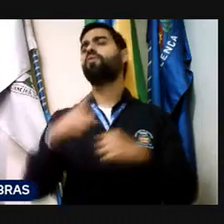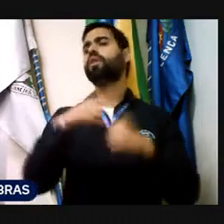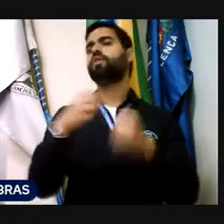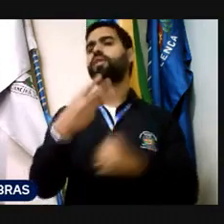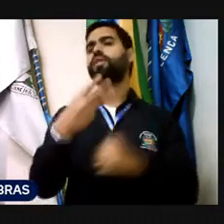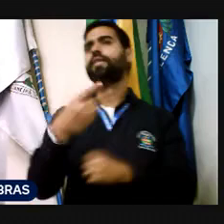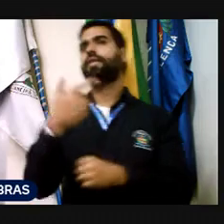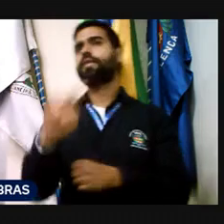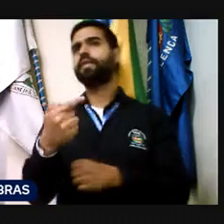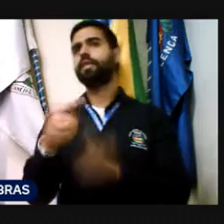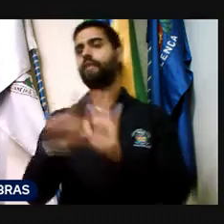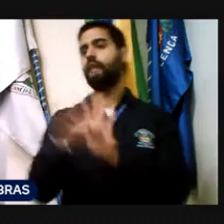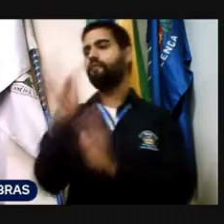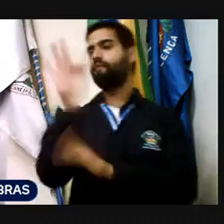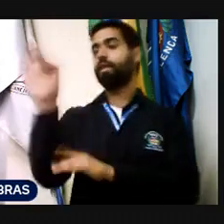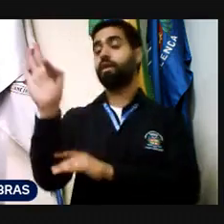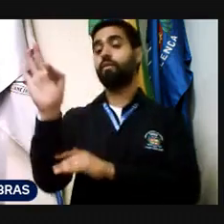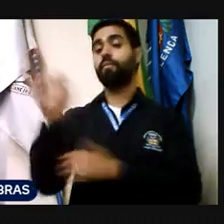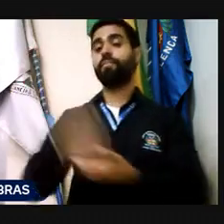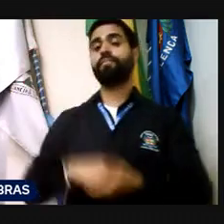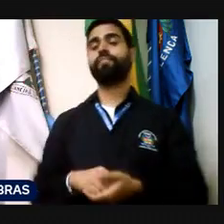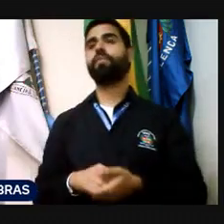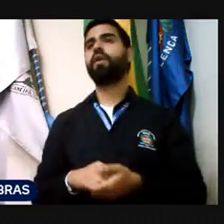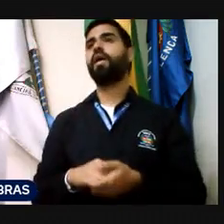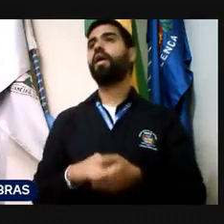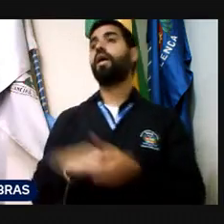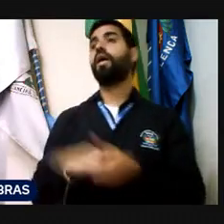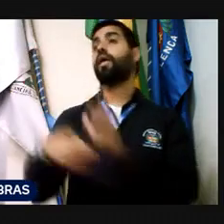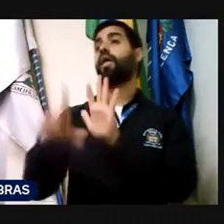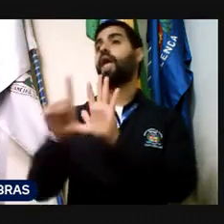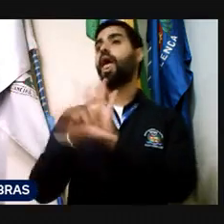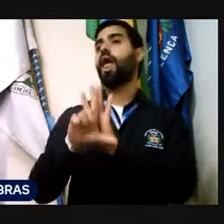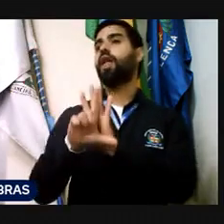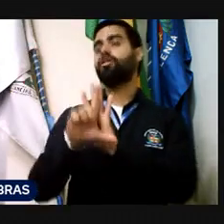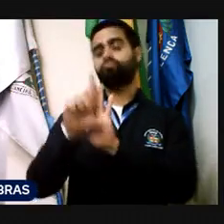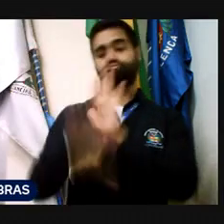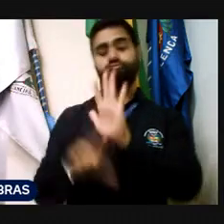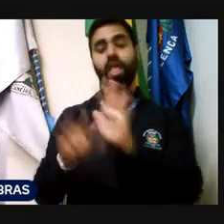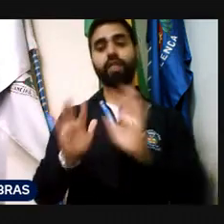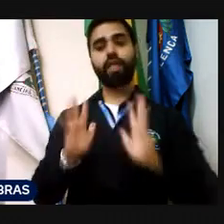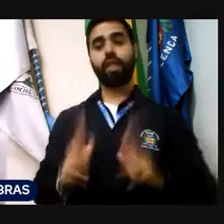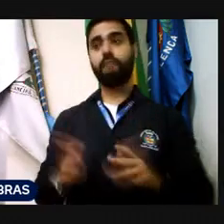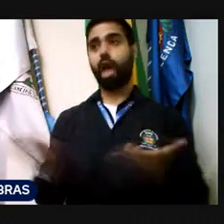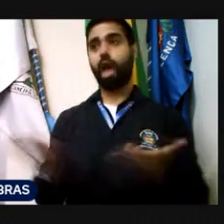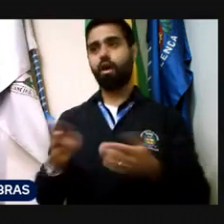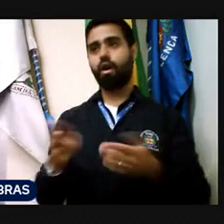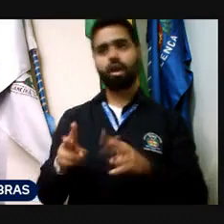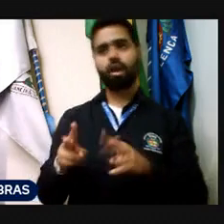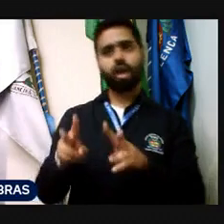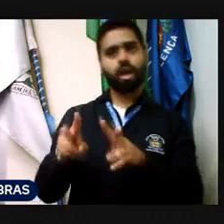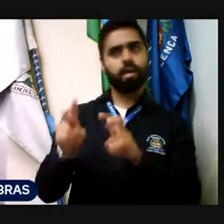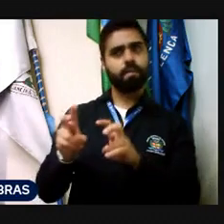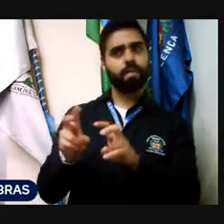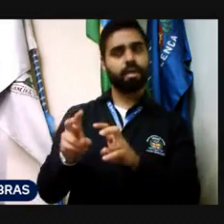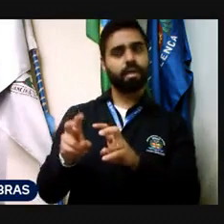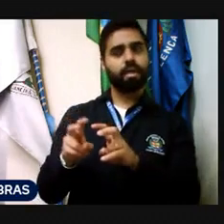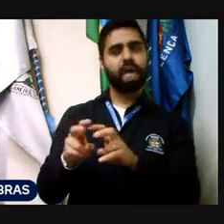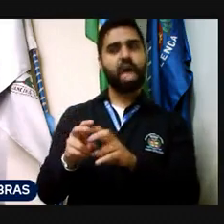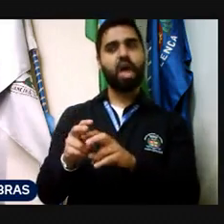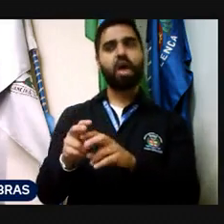da Constituição Federal, que é a lei da ficha limpa. E aí eu quero ver o prefeito apresentar todas as